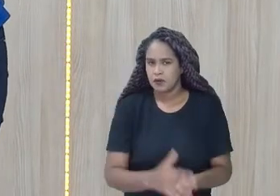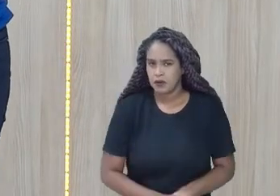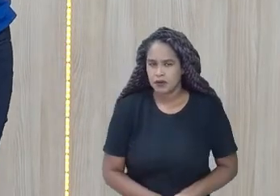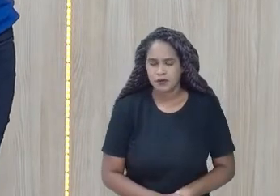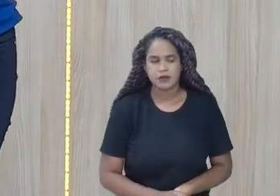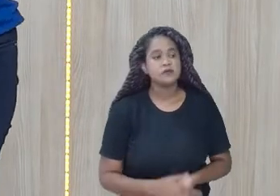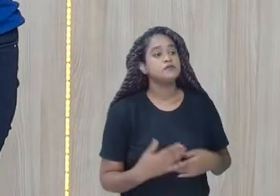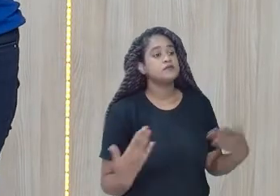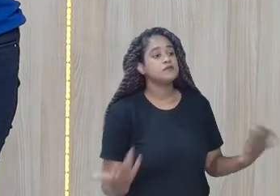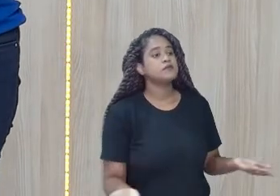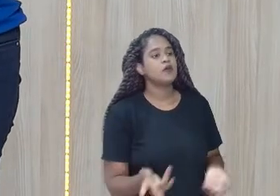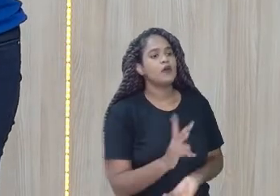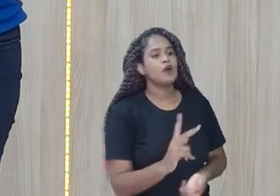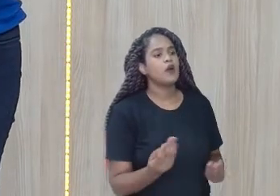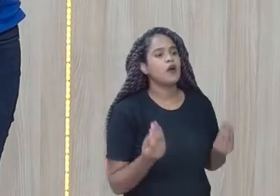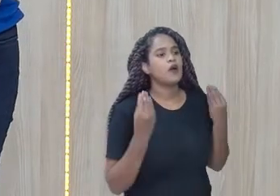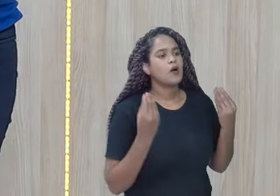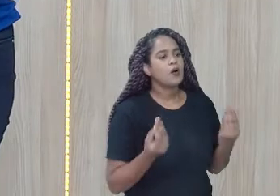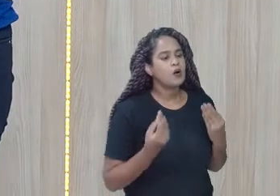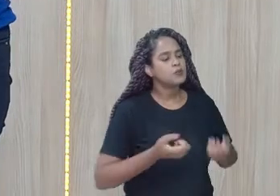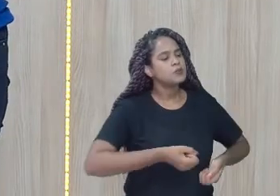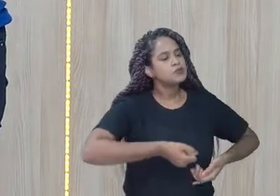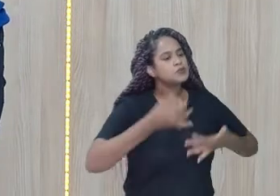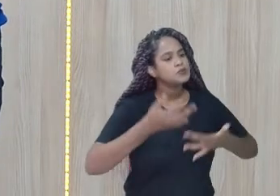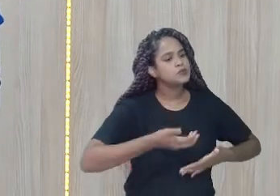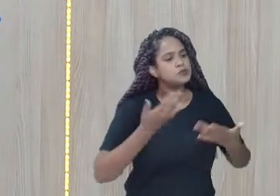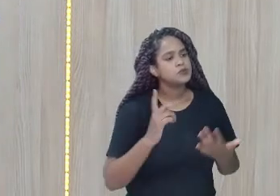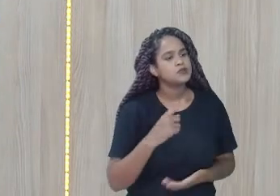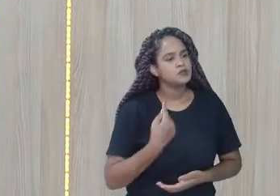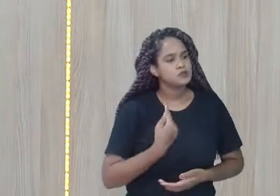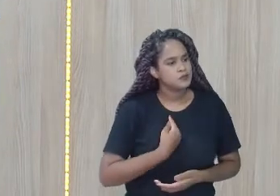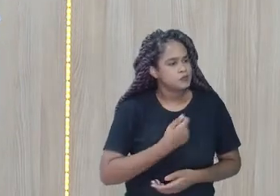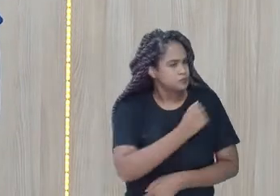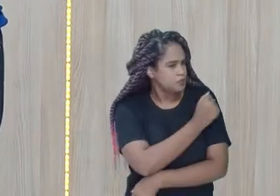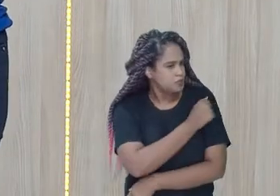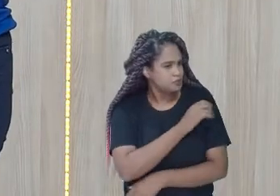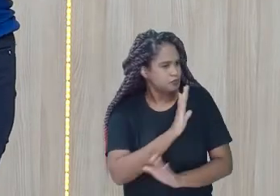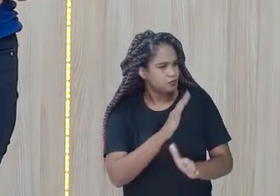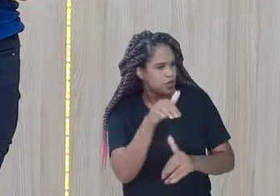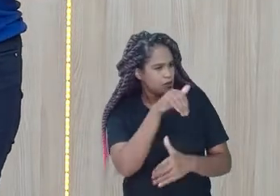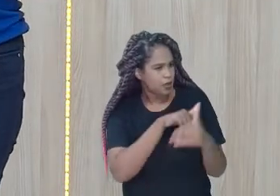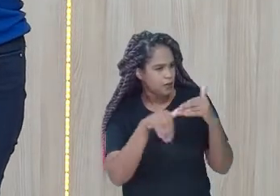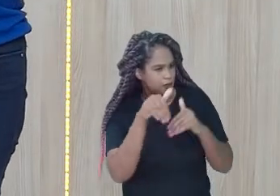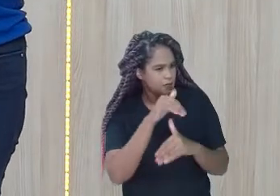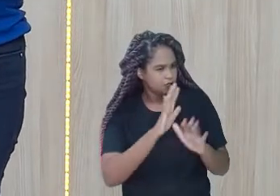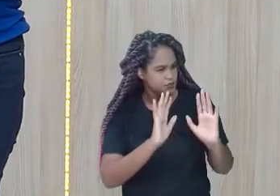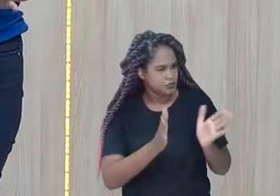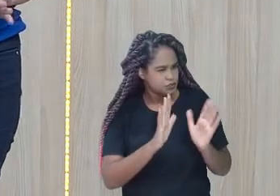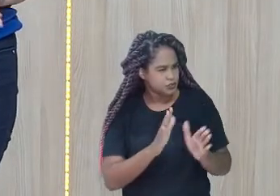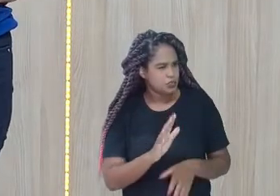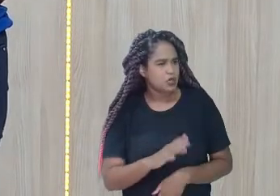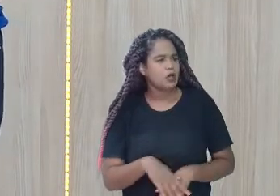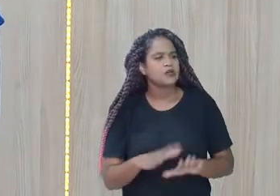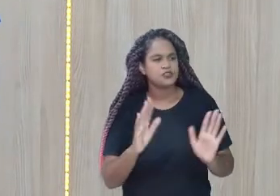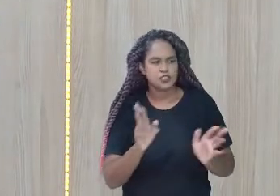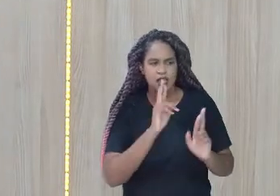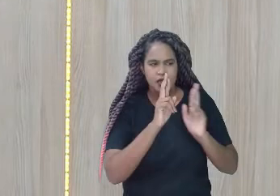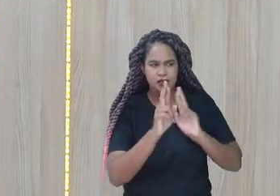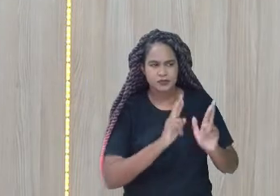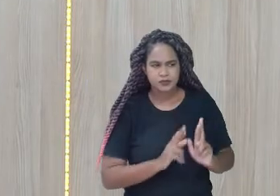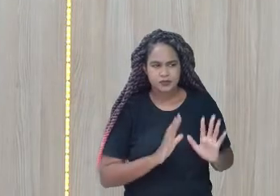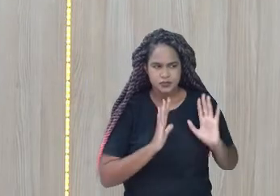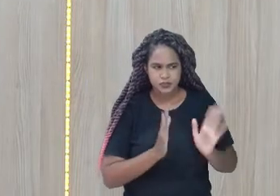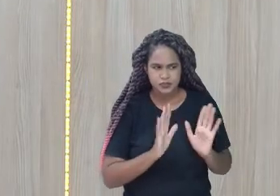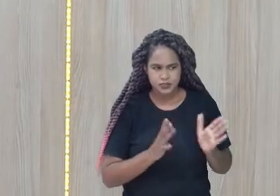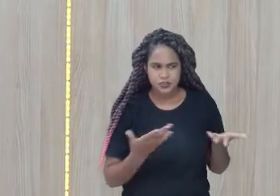professora Isabel, como é que está o nosso chat? Nossos amiguinhos aí participativos, será que colocaram alguma coisa